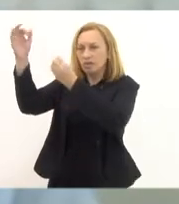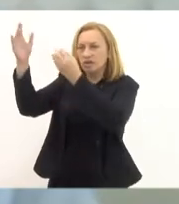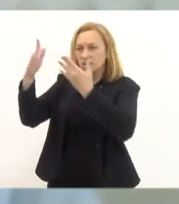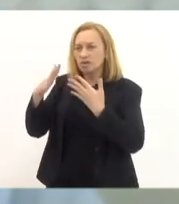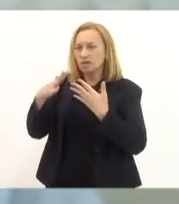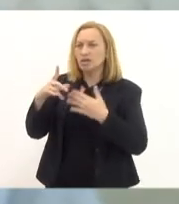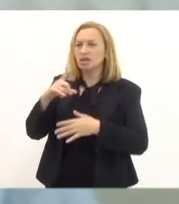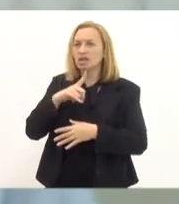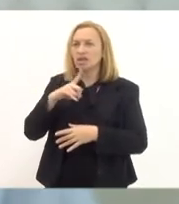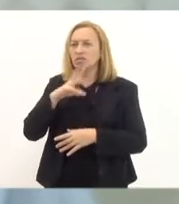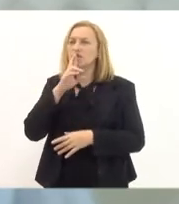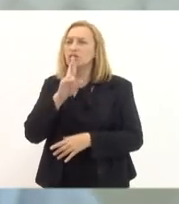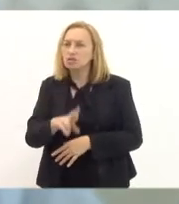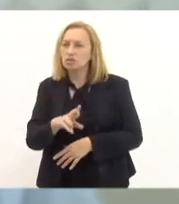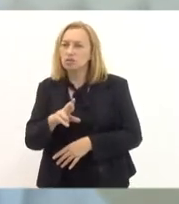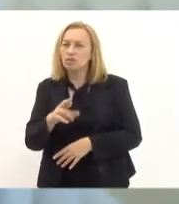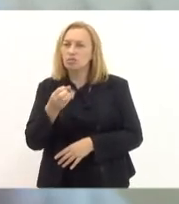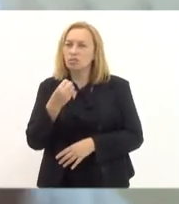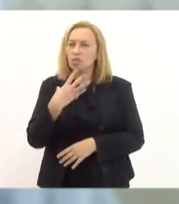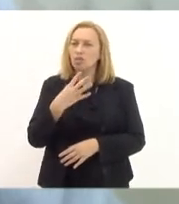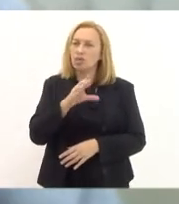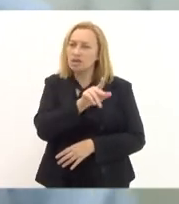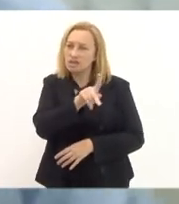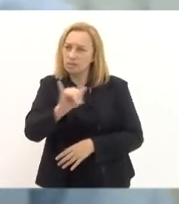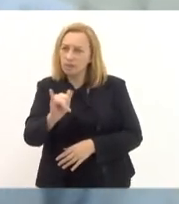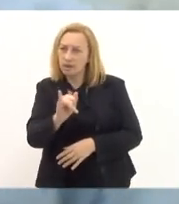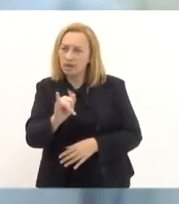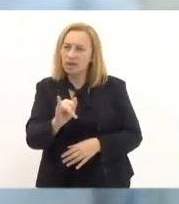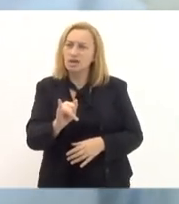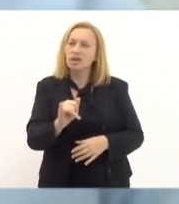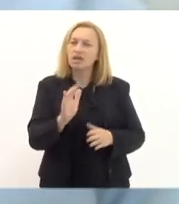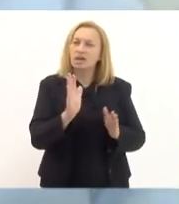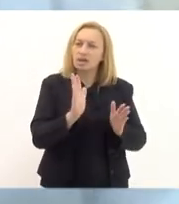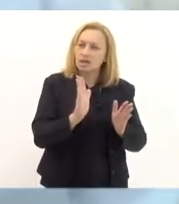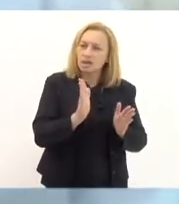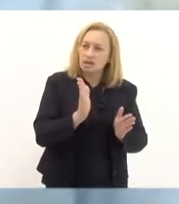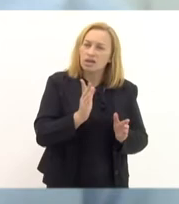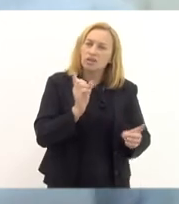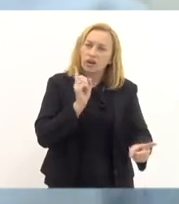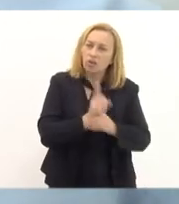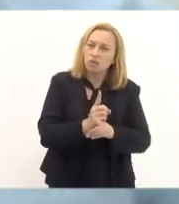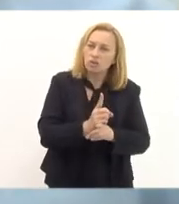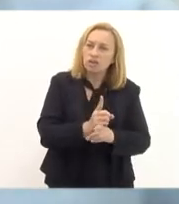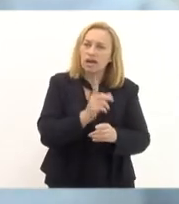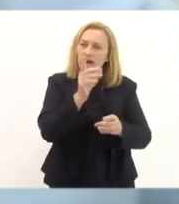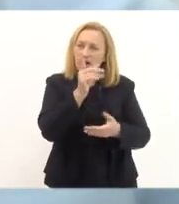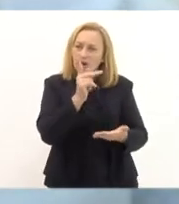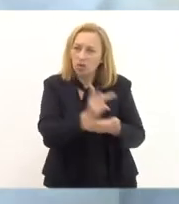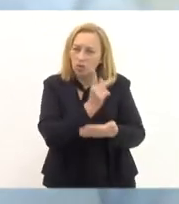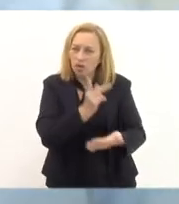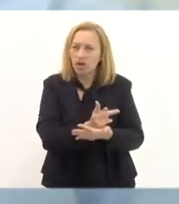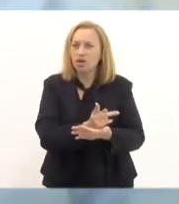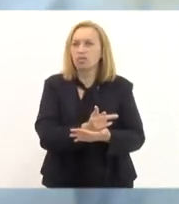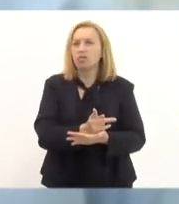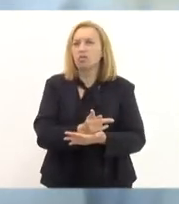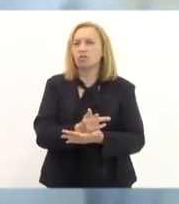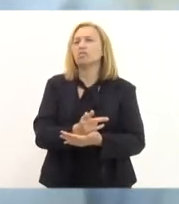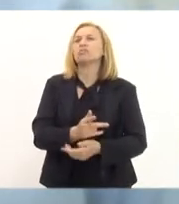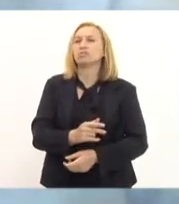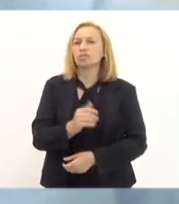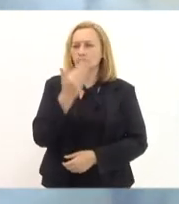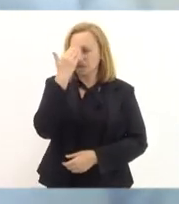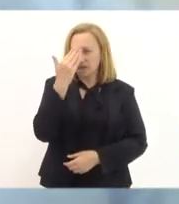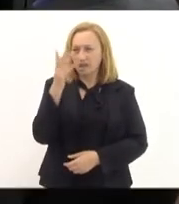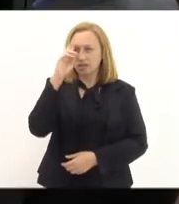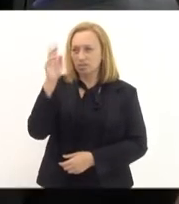breve com essa aonde está muito